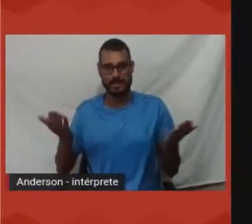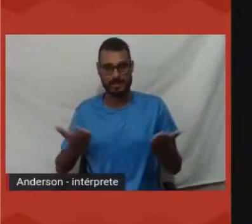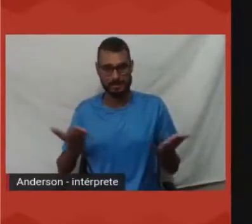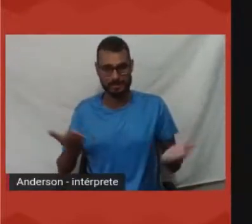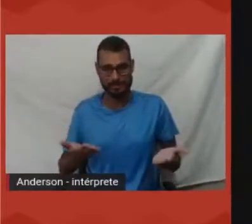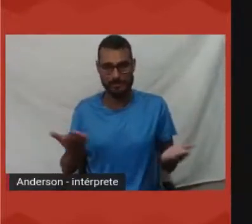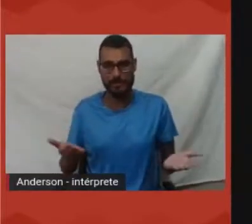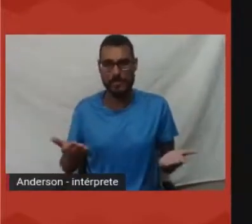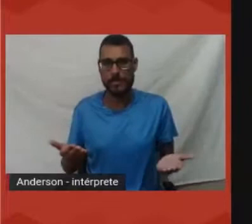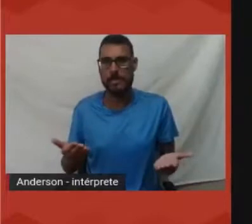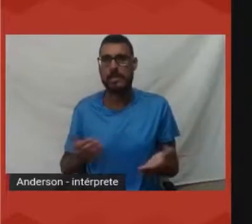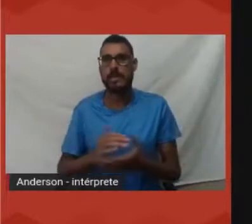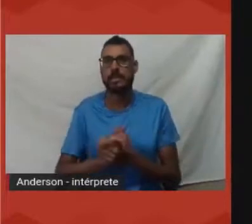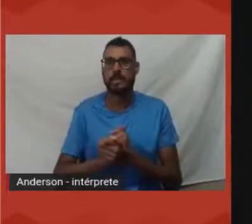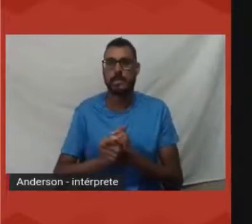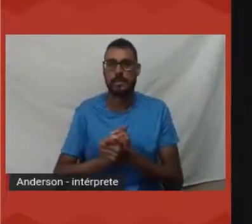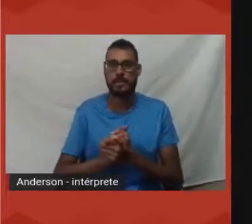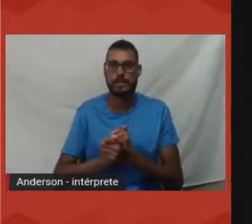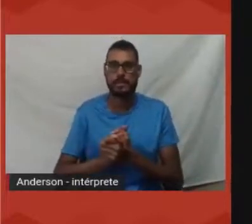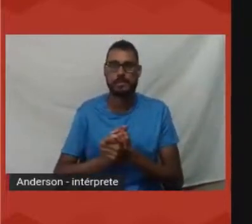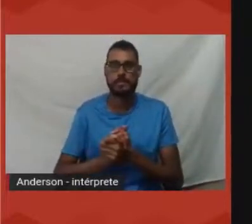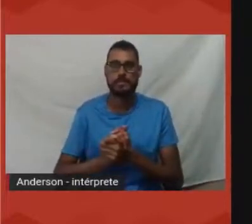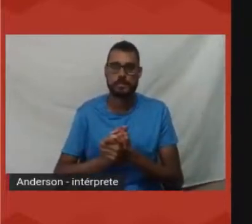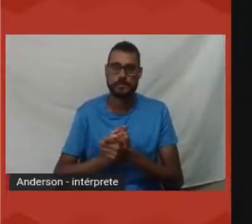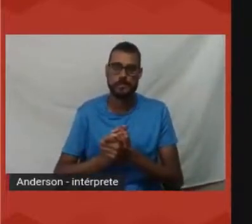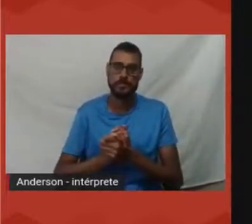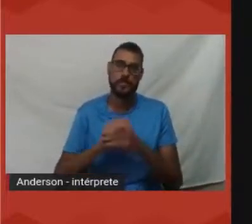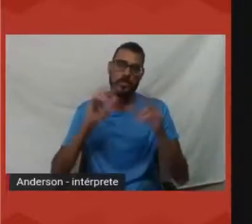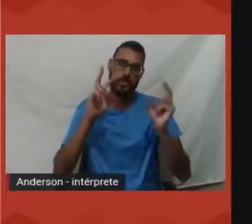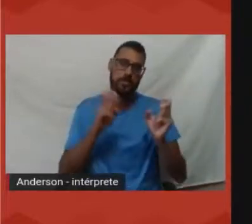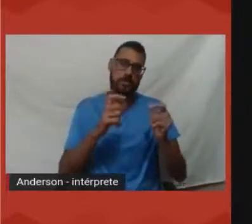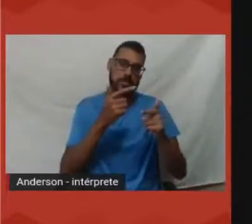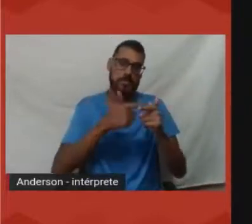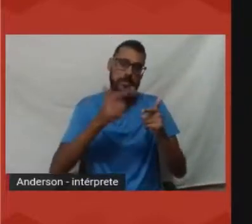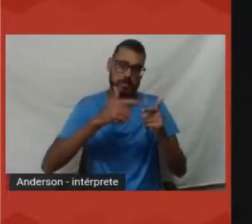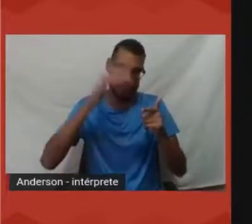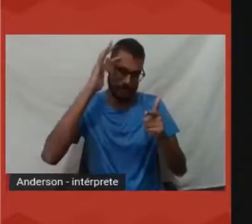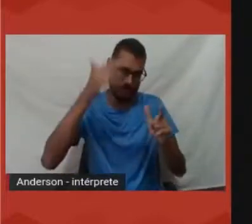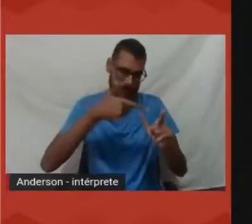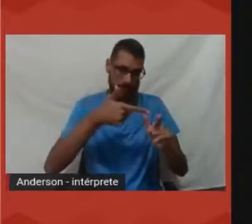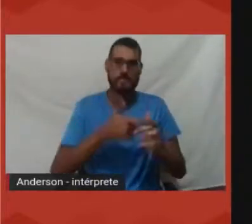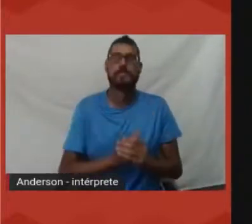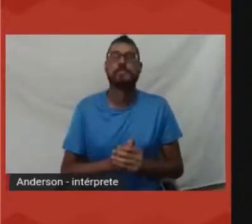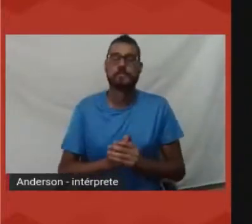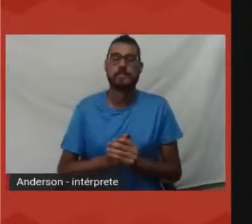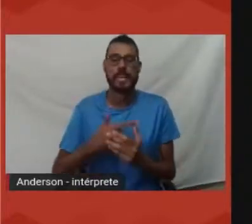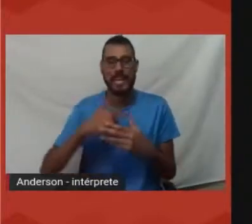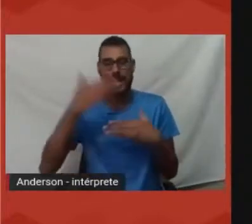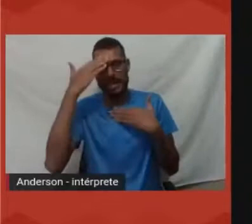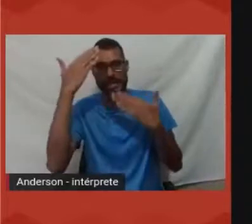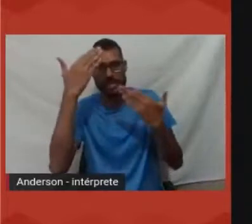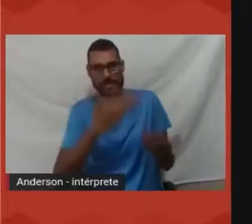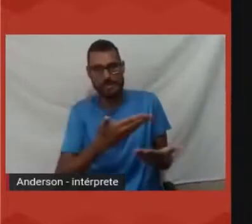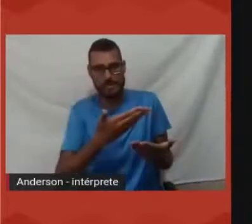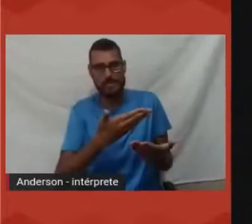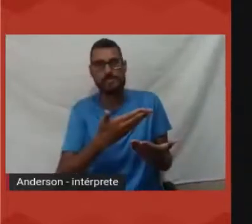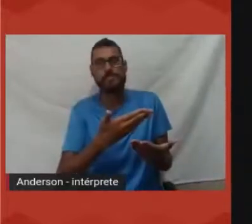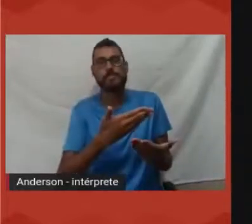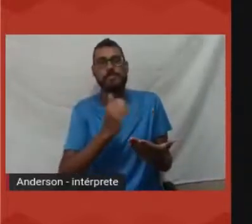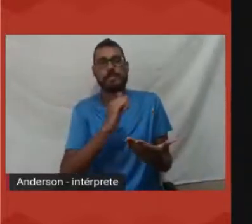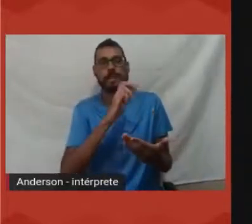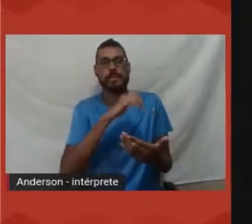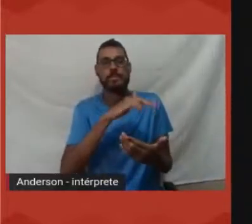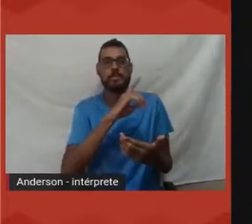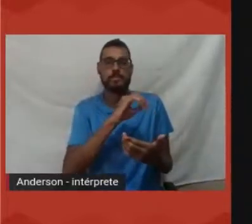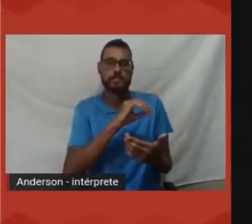de ABP. E agradecer aí pelo Armando, pela dinâmica aí em tentar redistribuir as